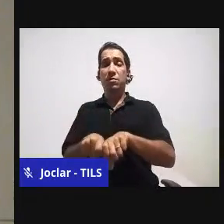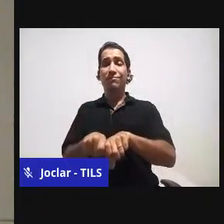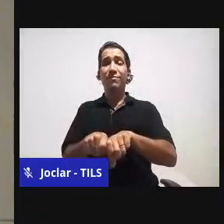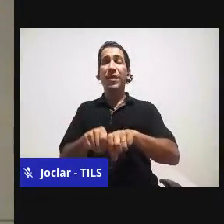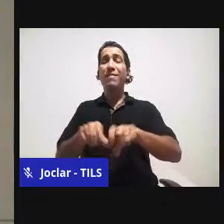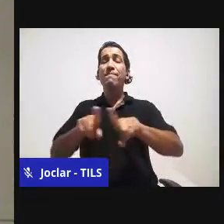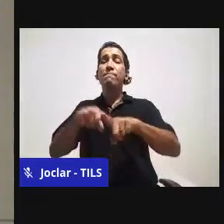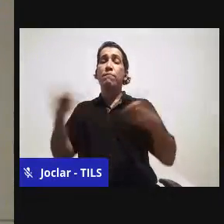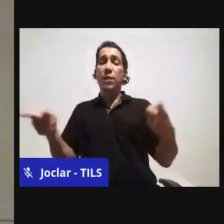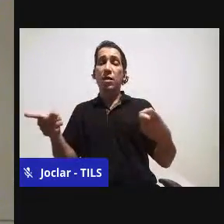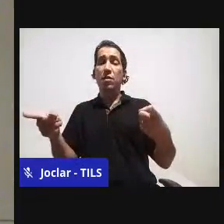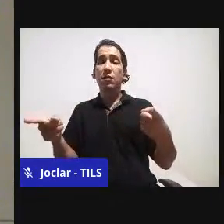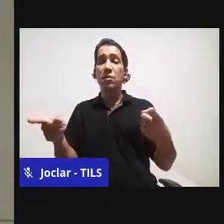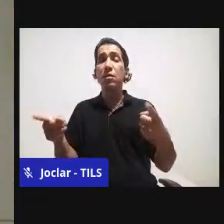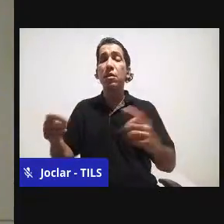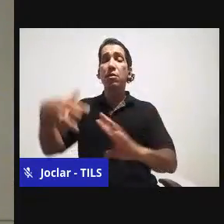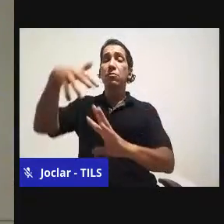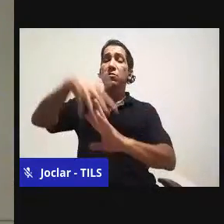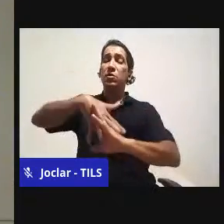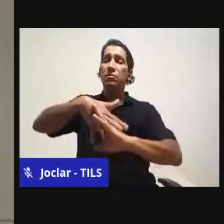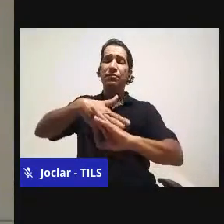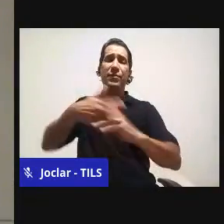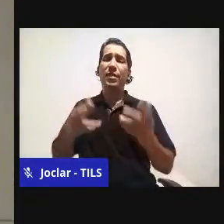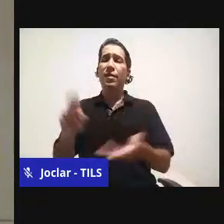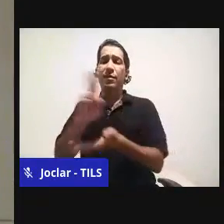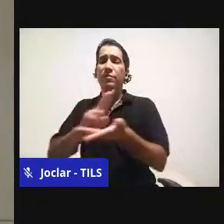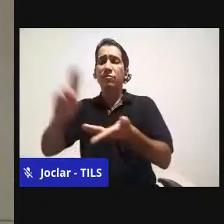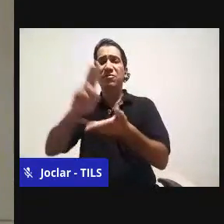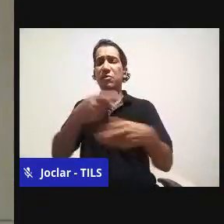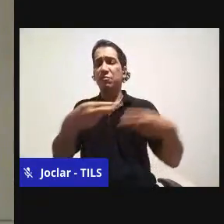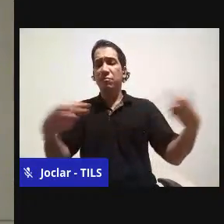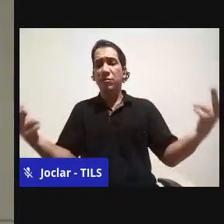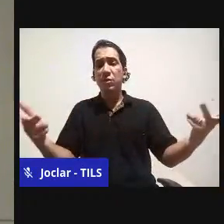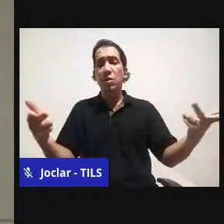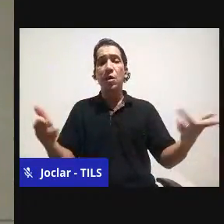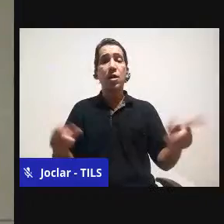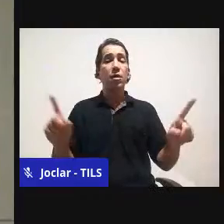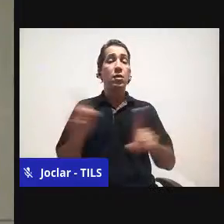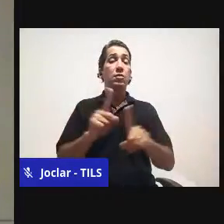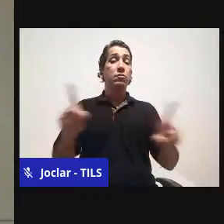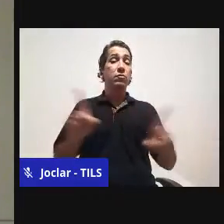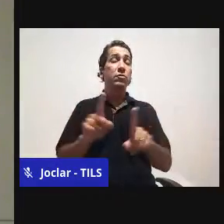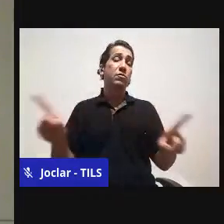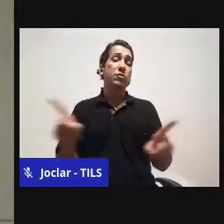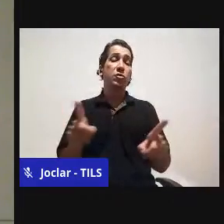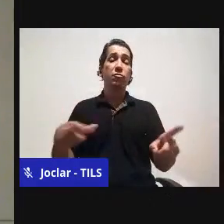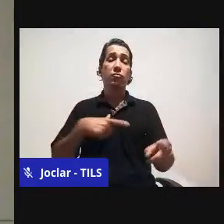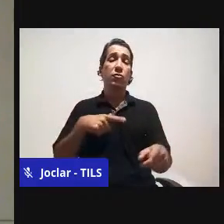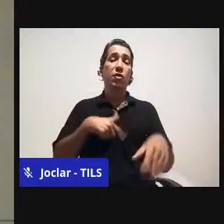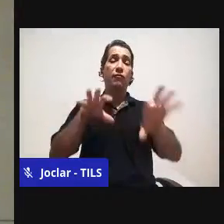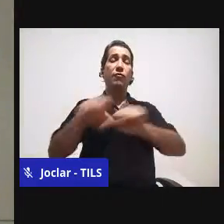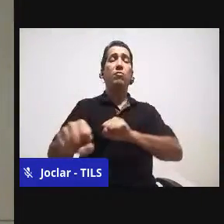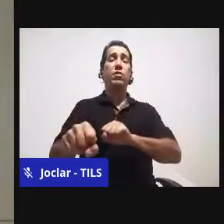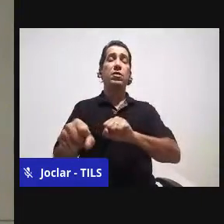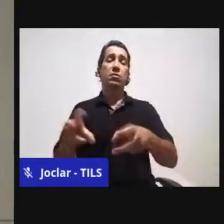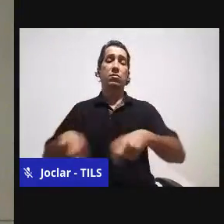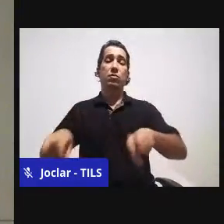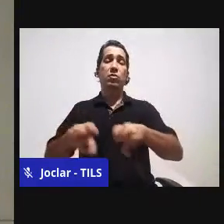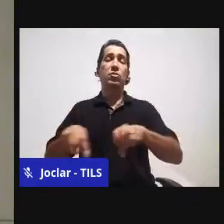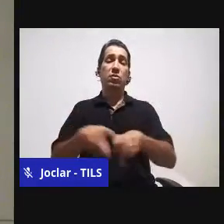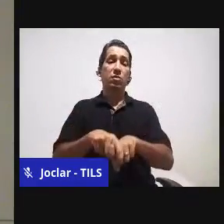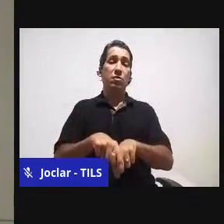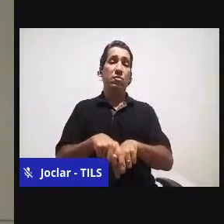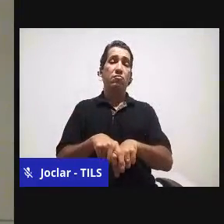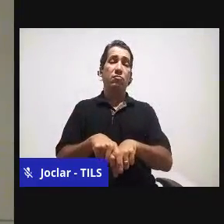essas competências. As competências digitais, infelizmente, no Brasil, como nós não temos ministro da Educação desde o início do